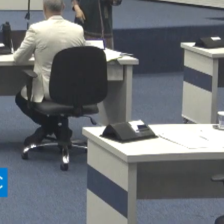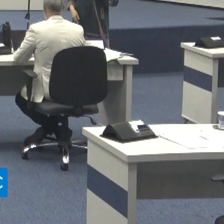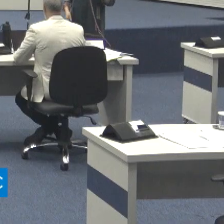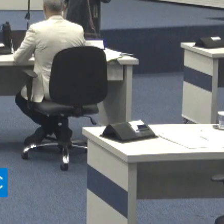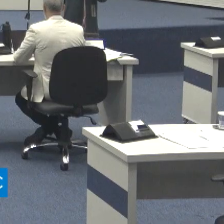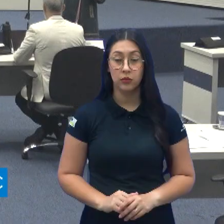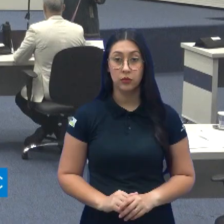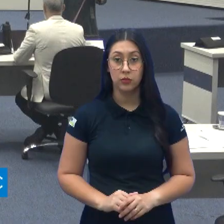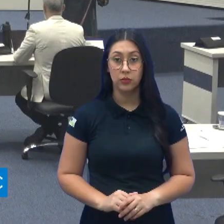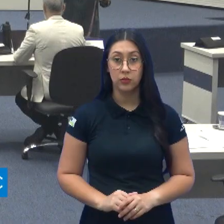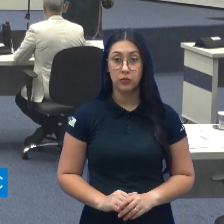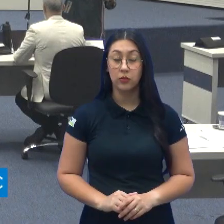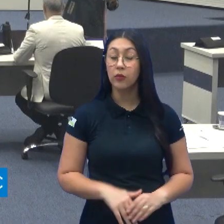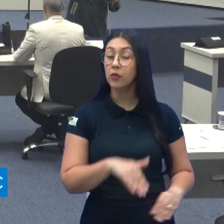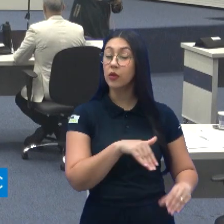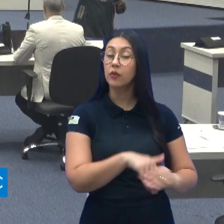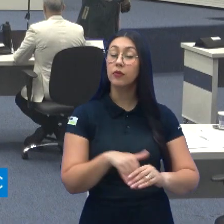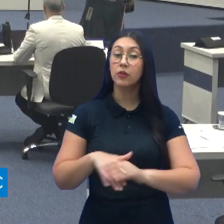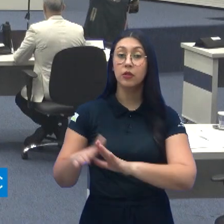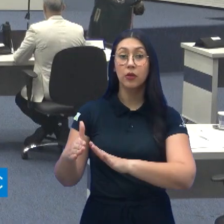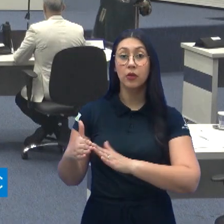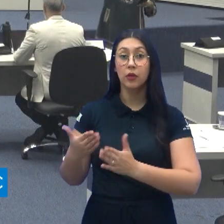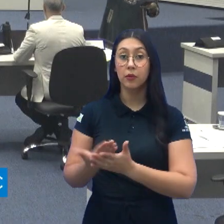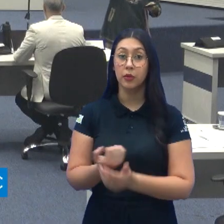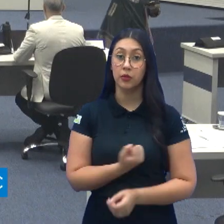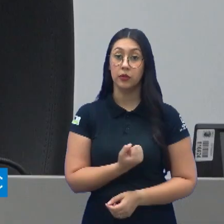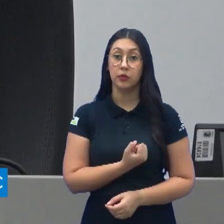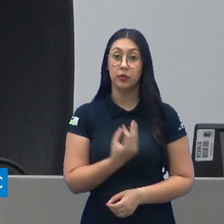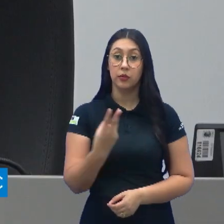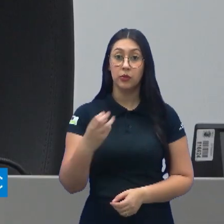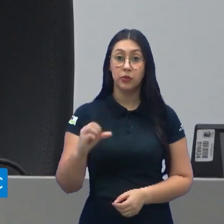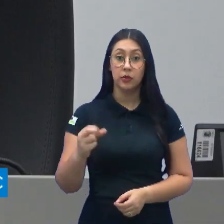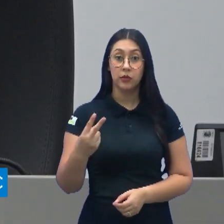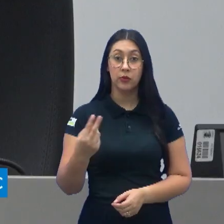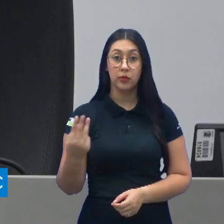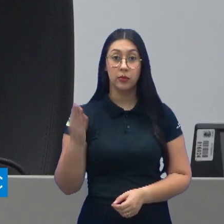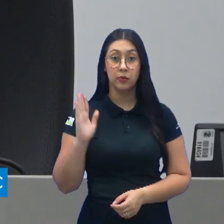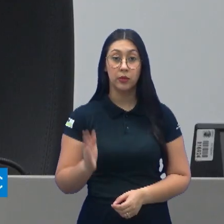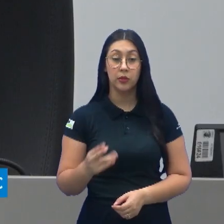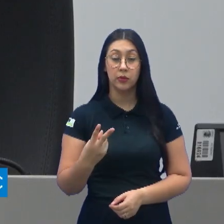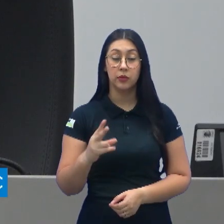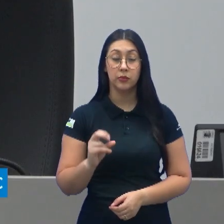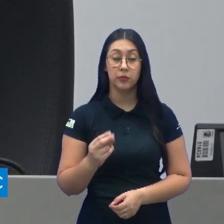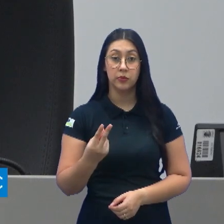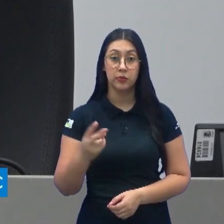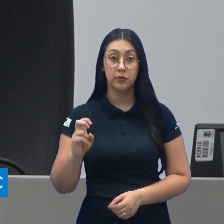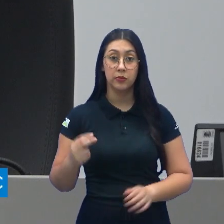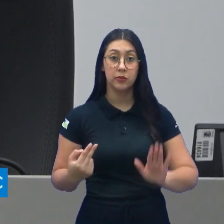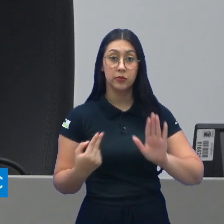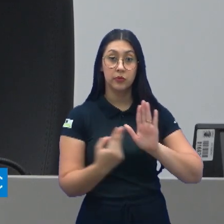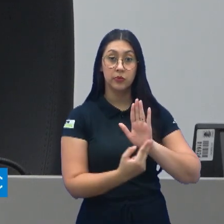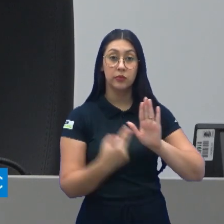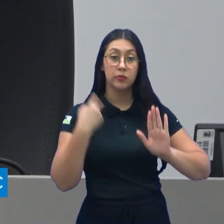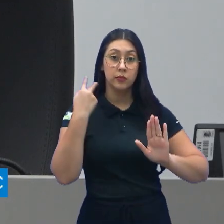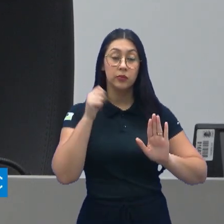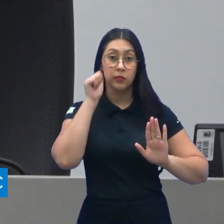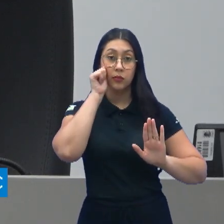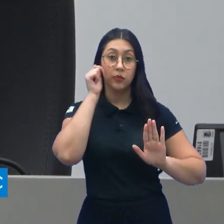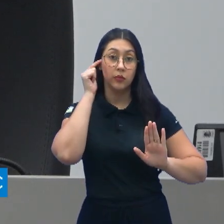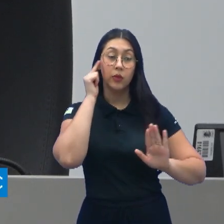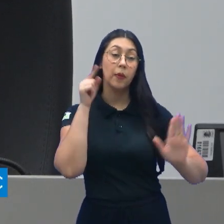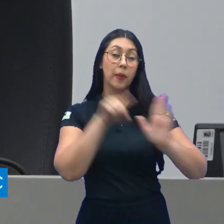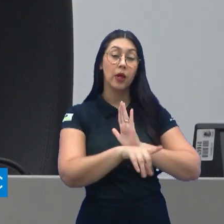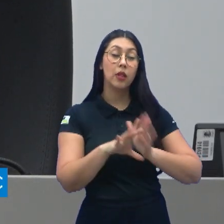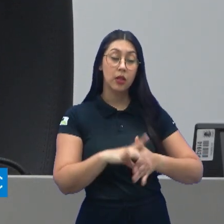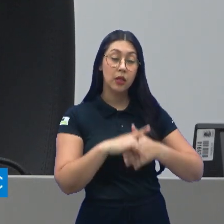Em votação, o requerimento de número 3923/2025, da autoria da vereadora Amélia Nome. Consulta a liderança e desejo de